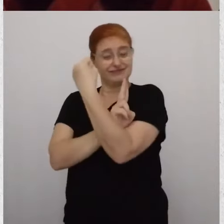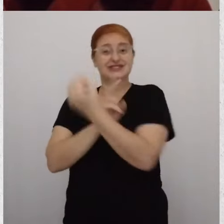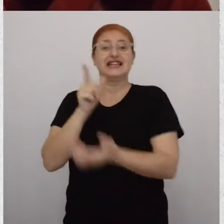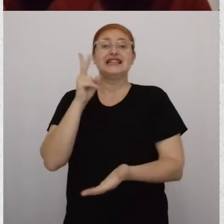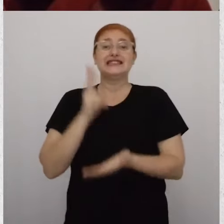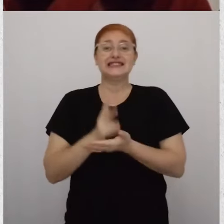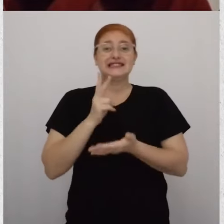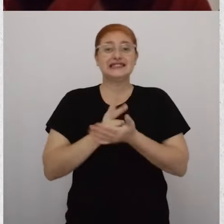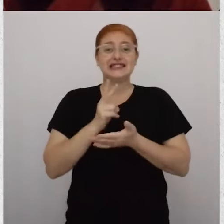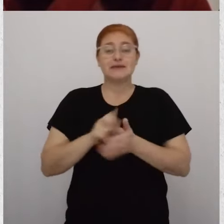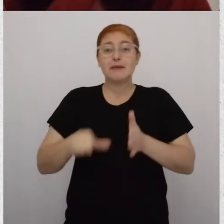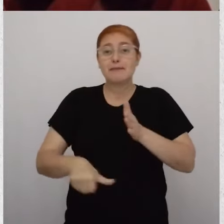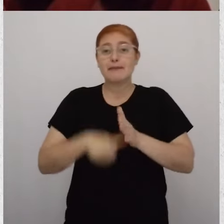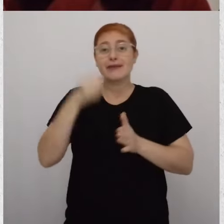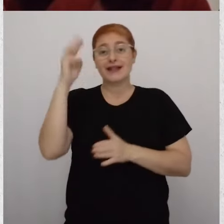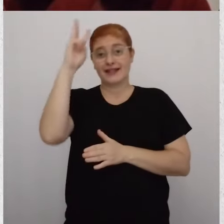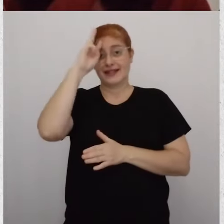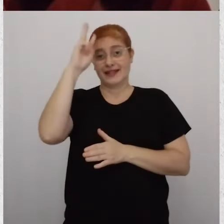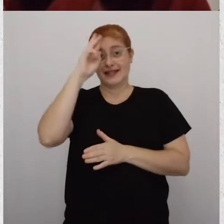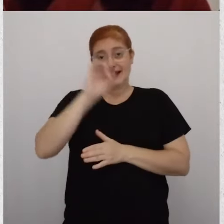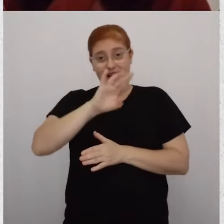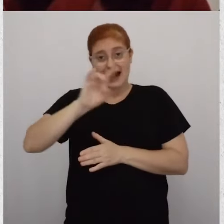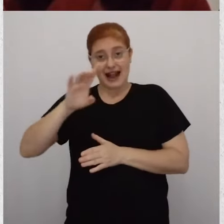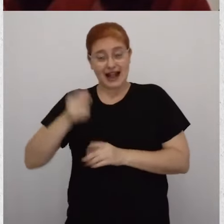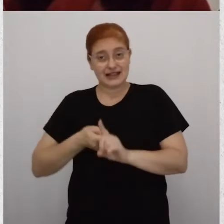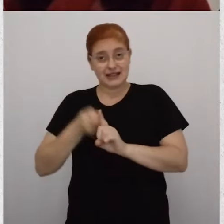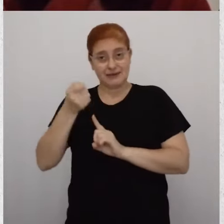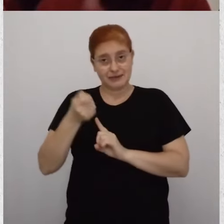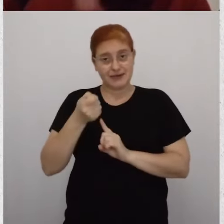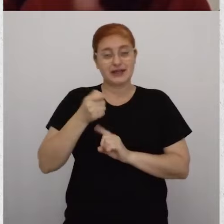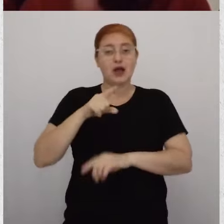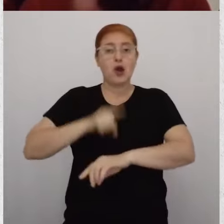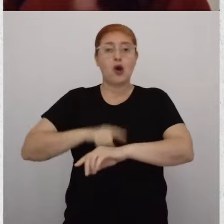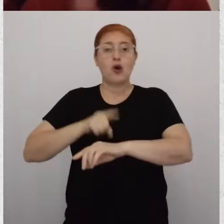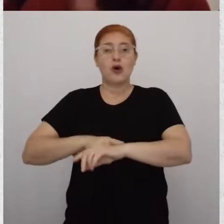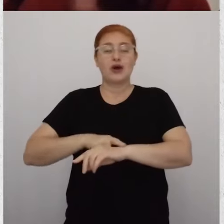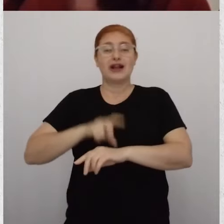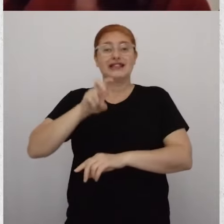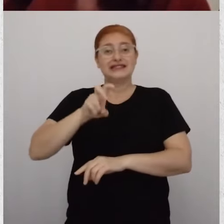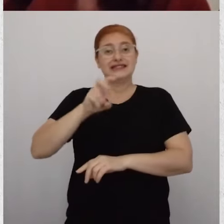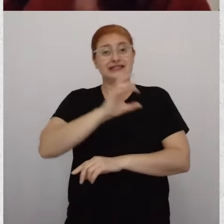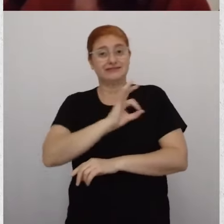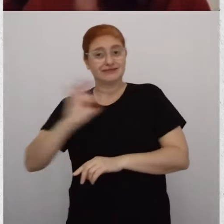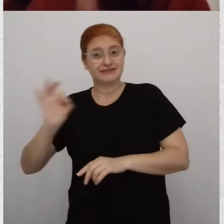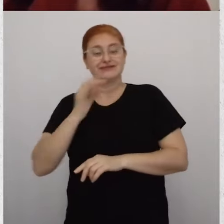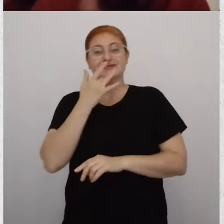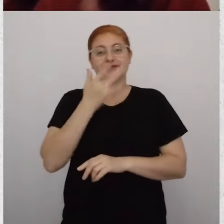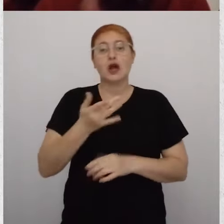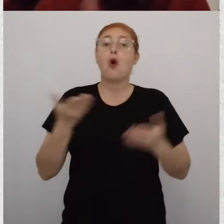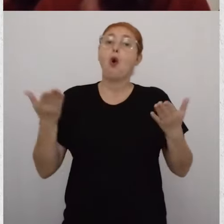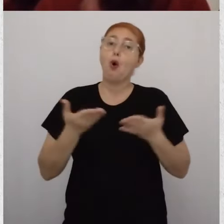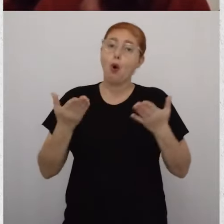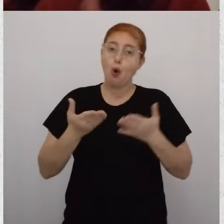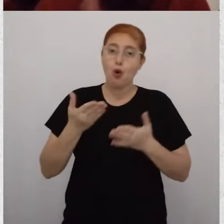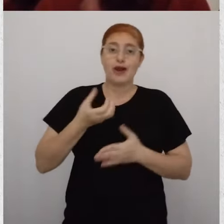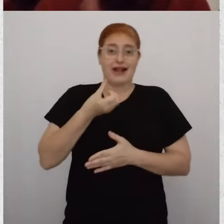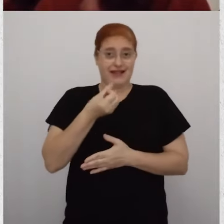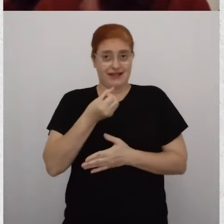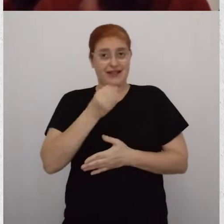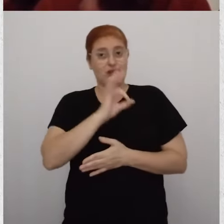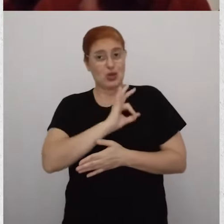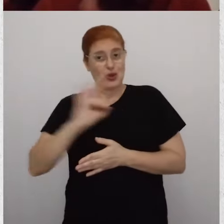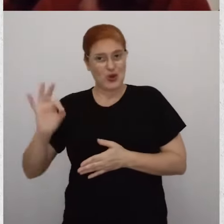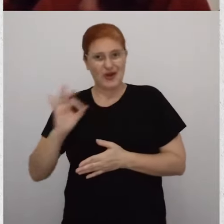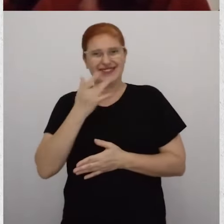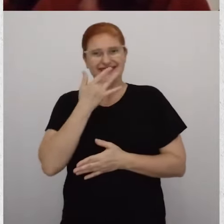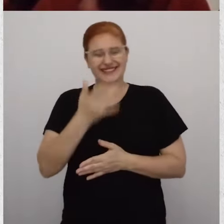primeira terça-feira de cada mês, normalmente 17 horas. Hoje, excepcionalmente, a gente está entrando às 18 horas. E eu vou